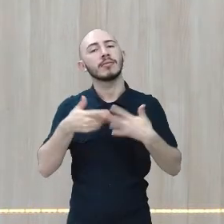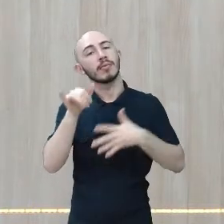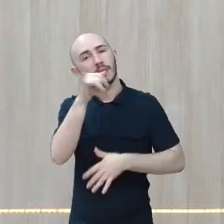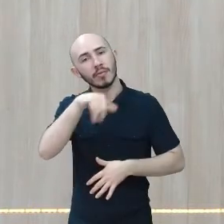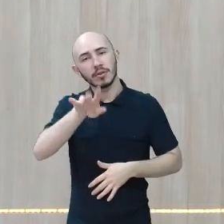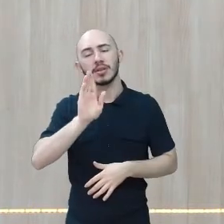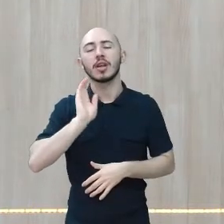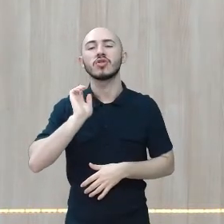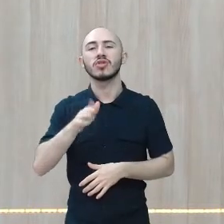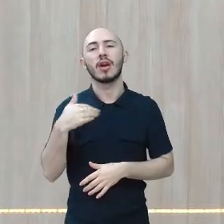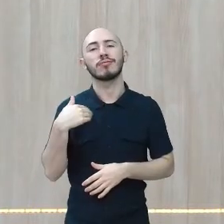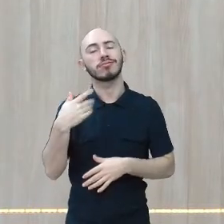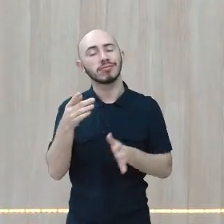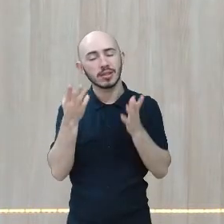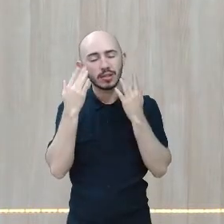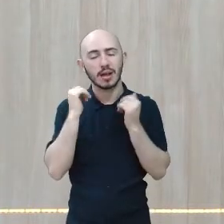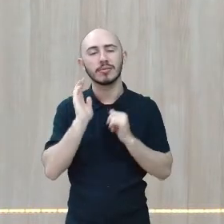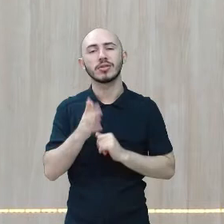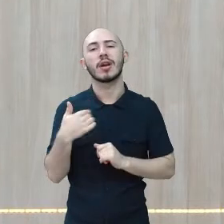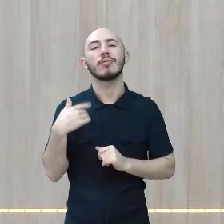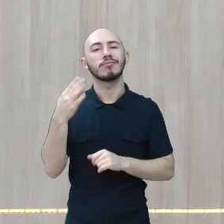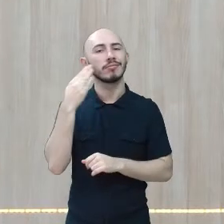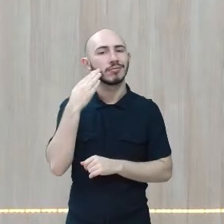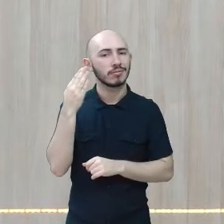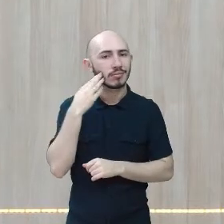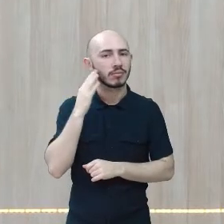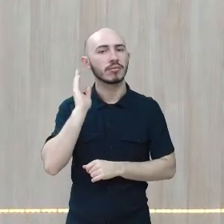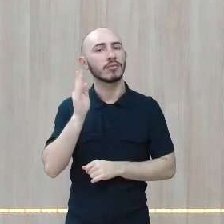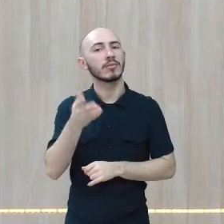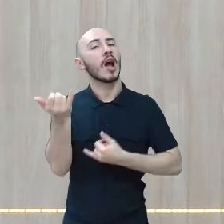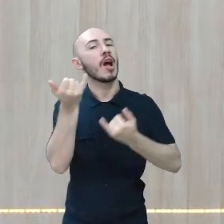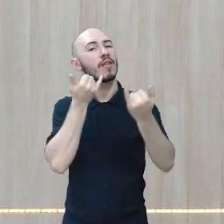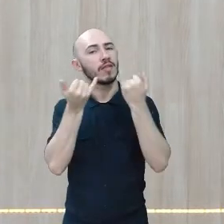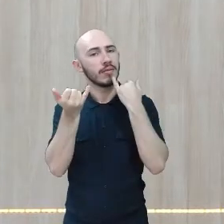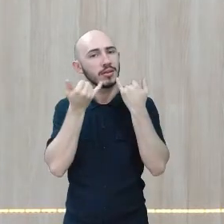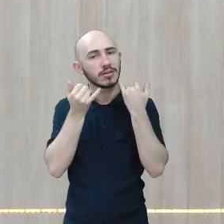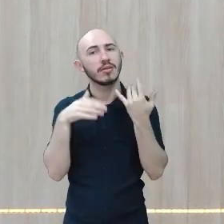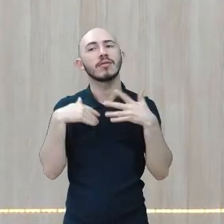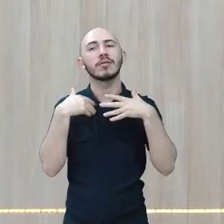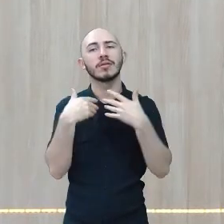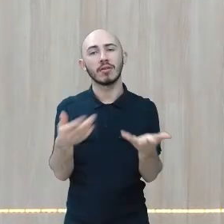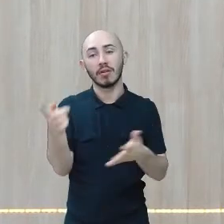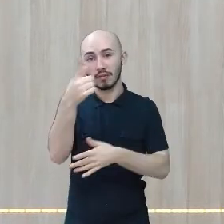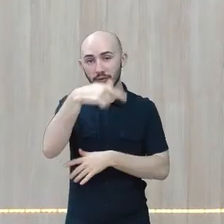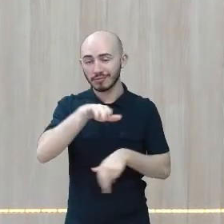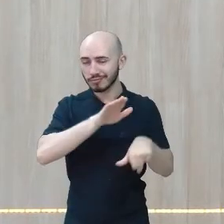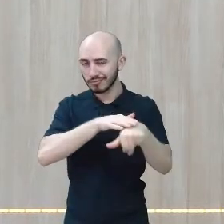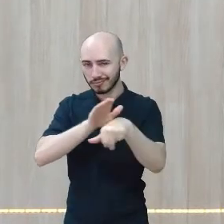estão ouvindo isso, já estão familiarizados com essa informação e fazem, eu